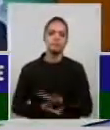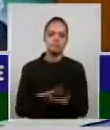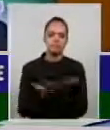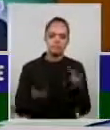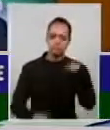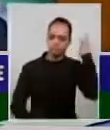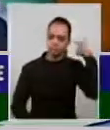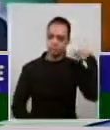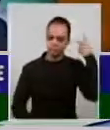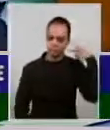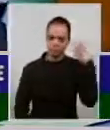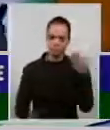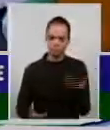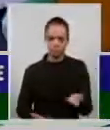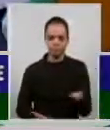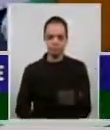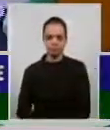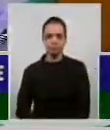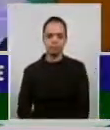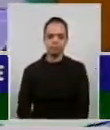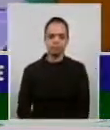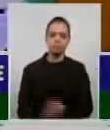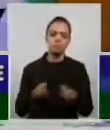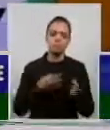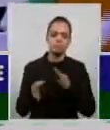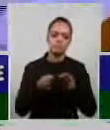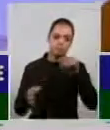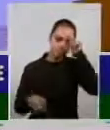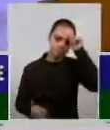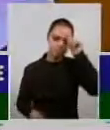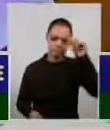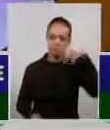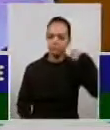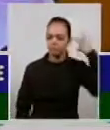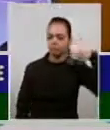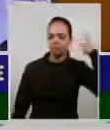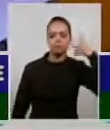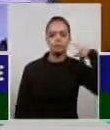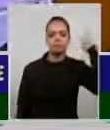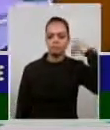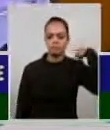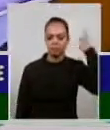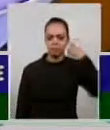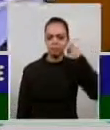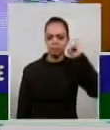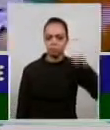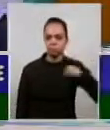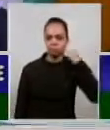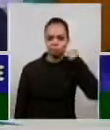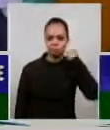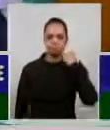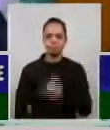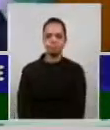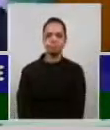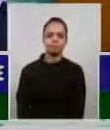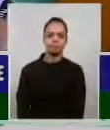Senhores vereadores, matéria de autoria do vereador Juliano Modesto,